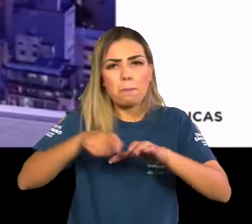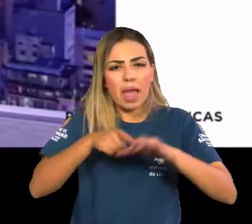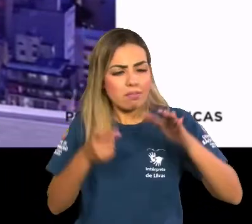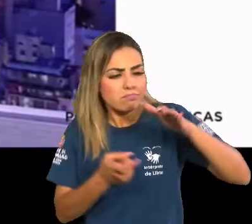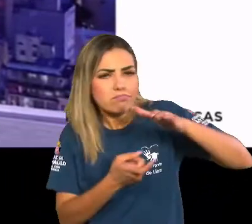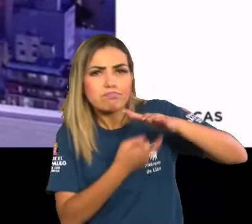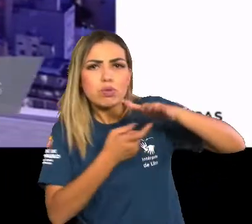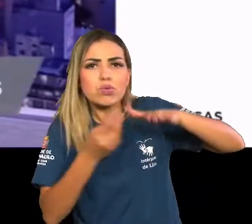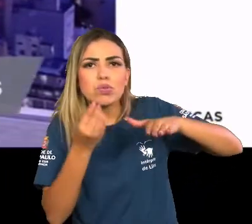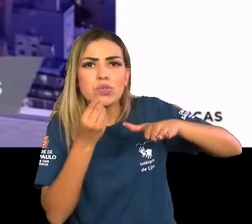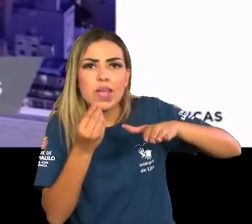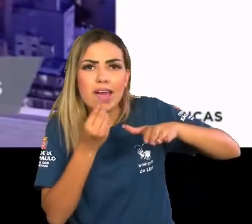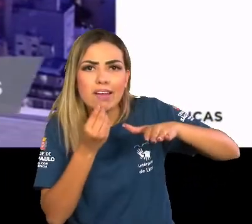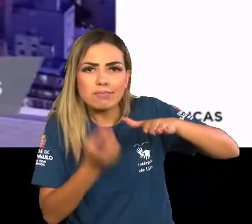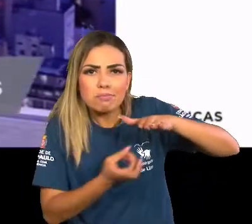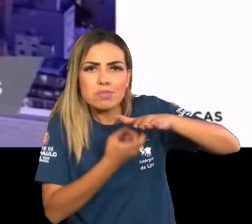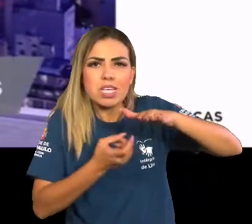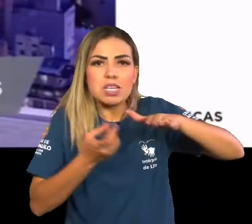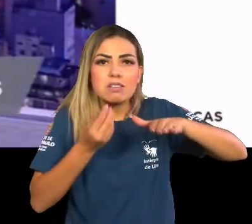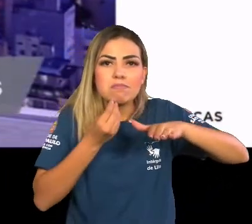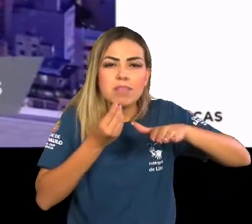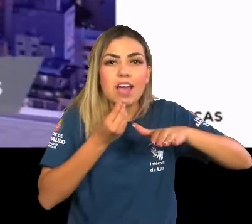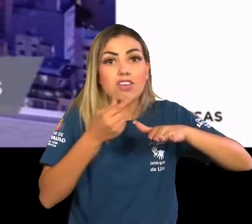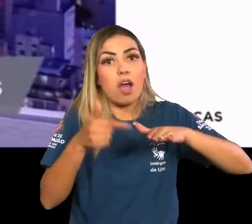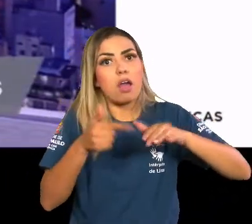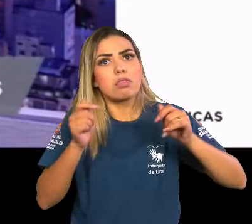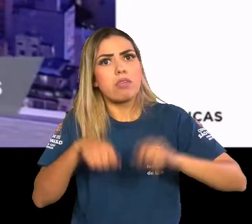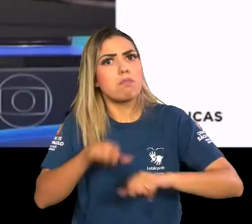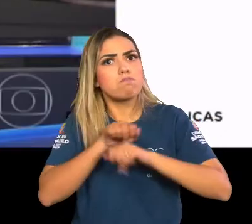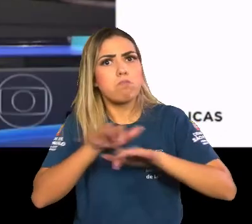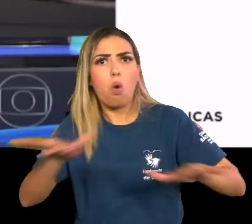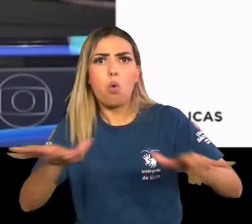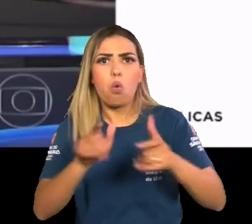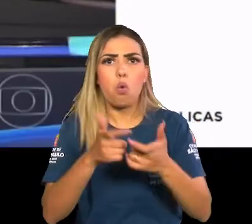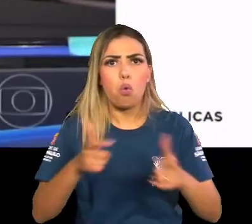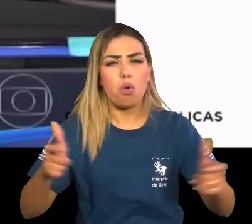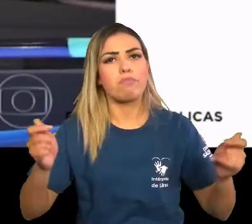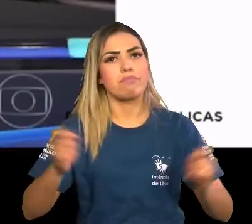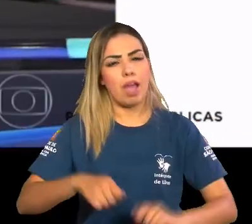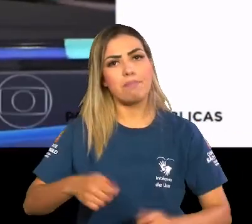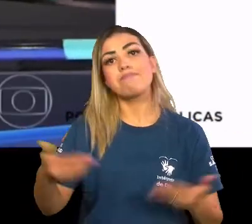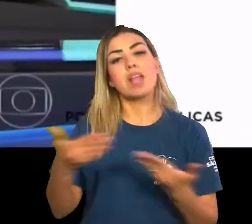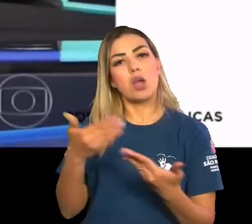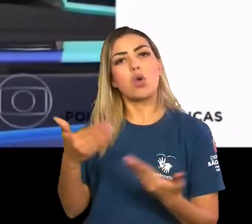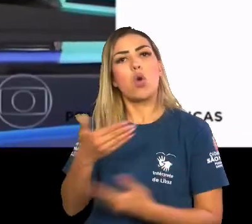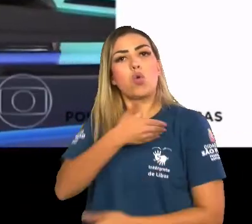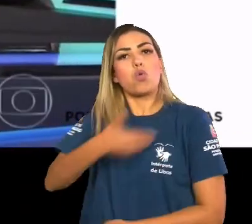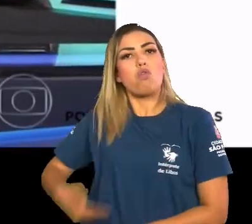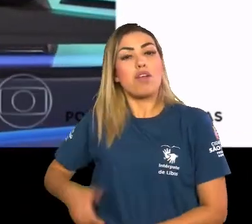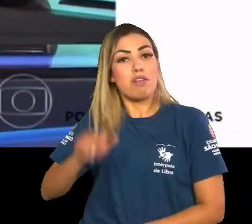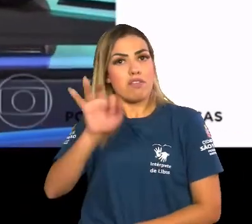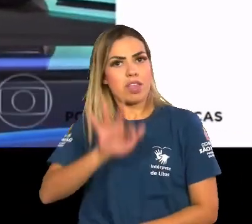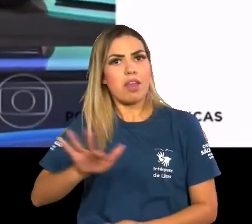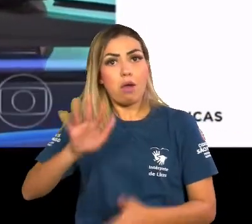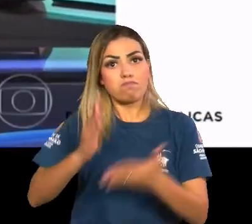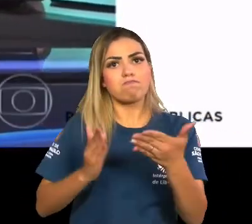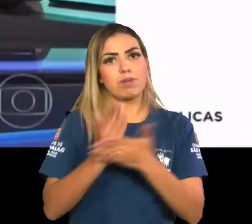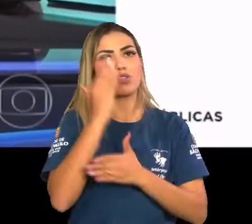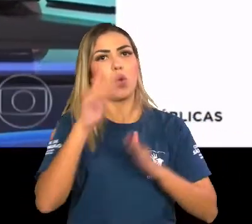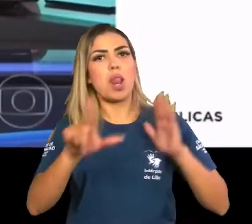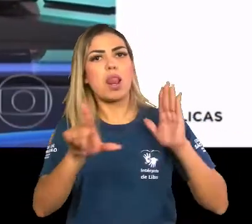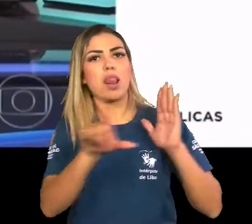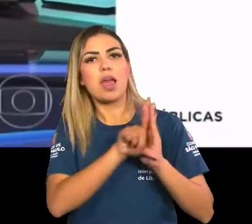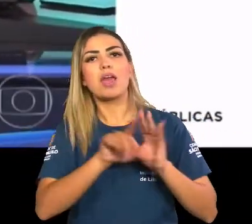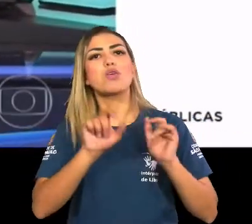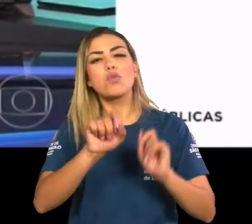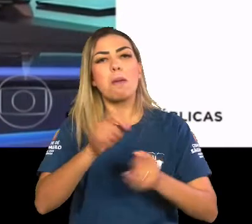que amplia o teste do pezinho realizado em recém-nascidos pelo SUS. O governo federal sancionou hoje a lei que amplia a lista